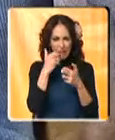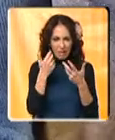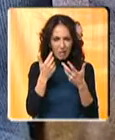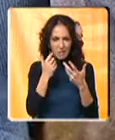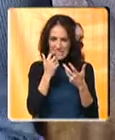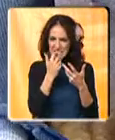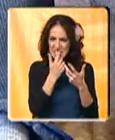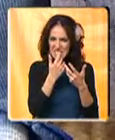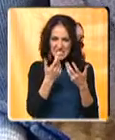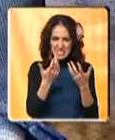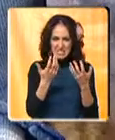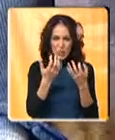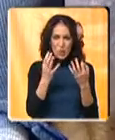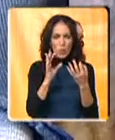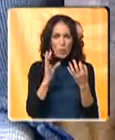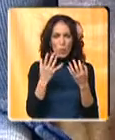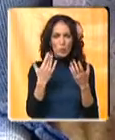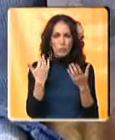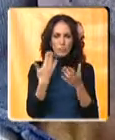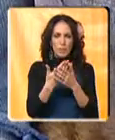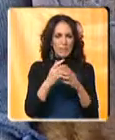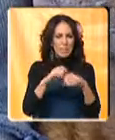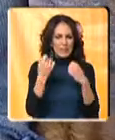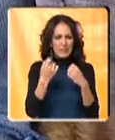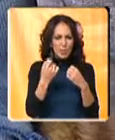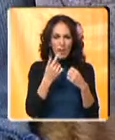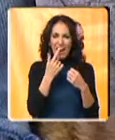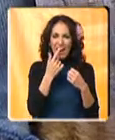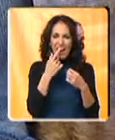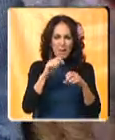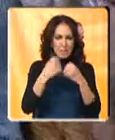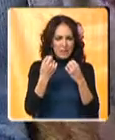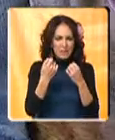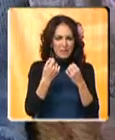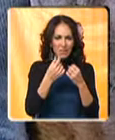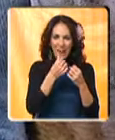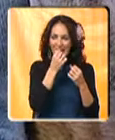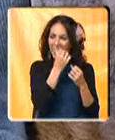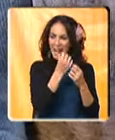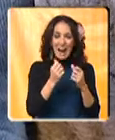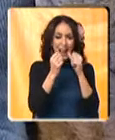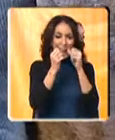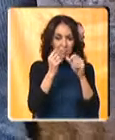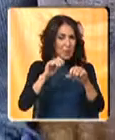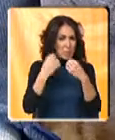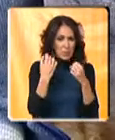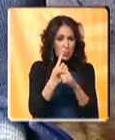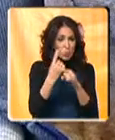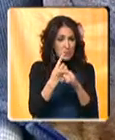deste problema quando ultimamente partiu o dente da frente e partiu-se a placa que eu usava ao mesmo